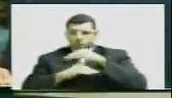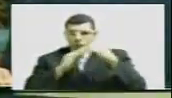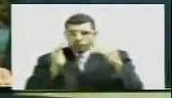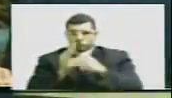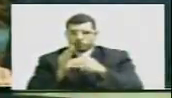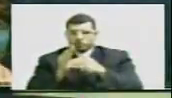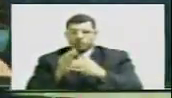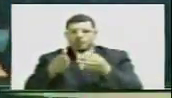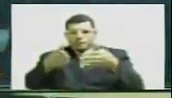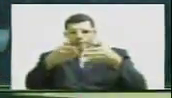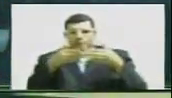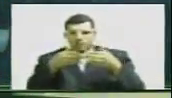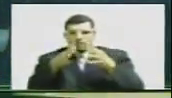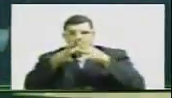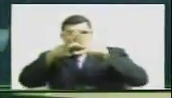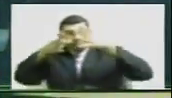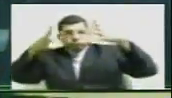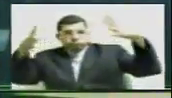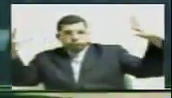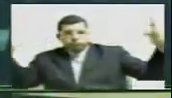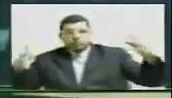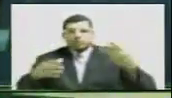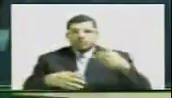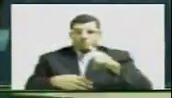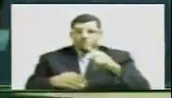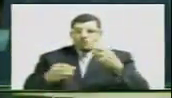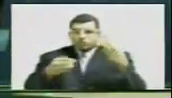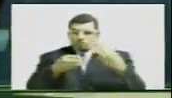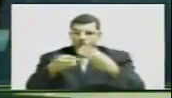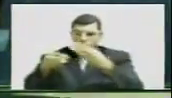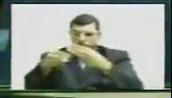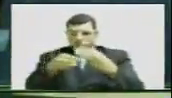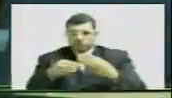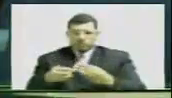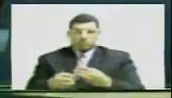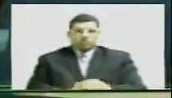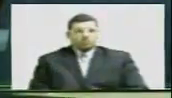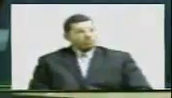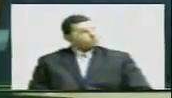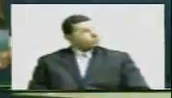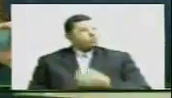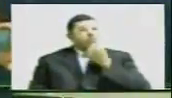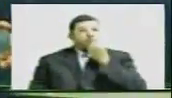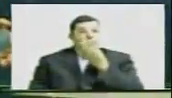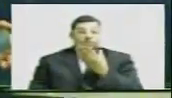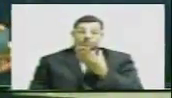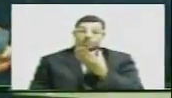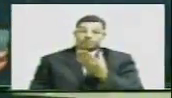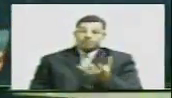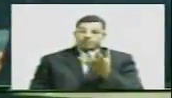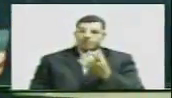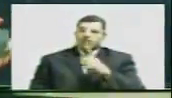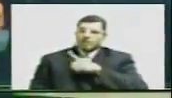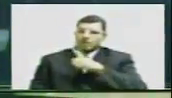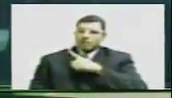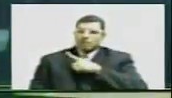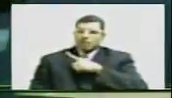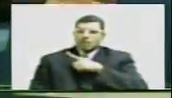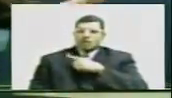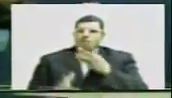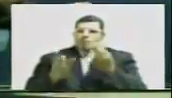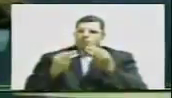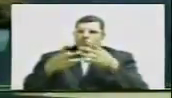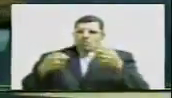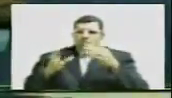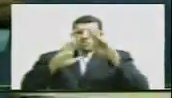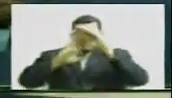inteiro solicitem a ampliação para os seus municípios. E, obviamente, que haverá uma enxurrada